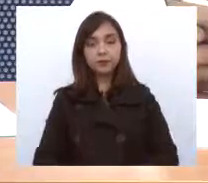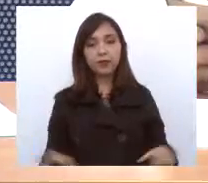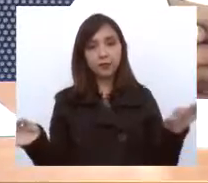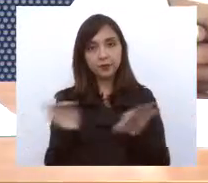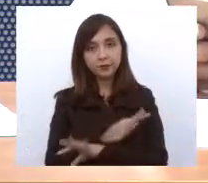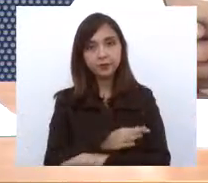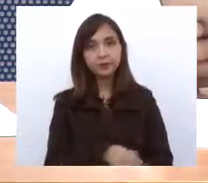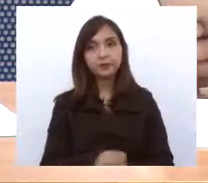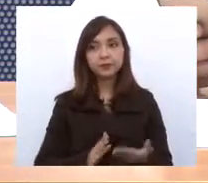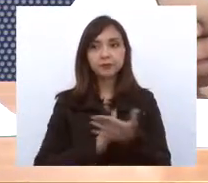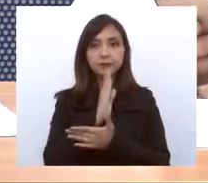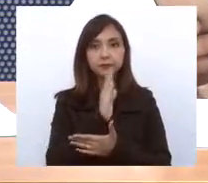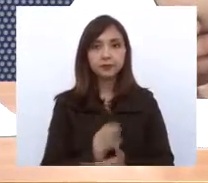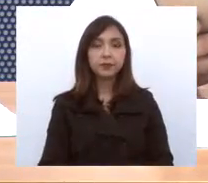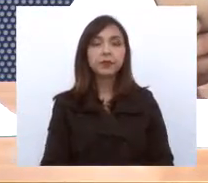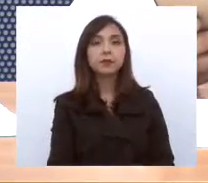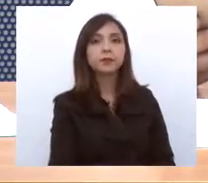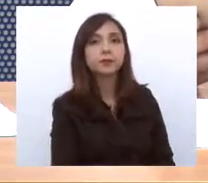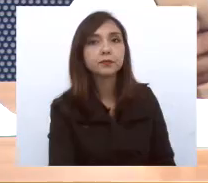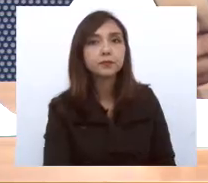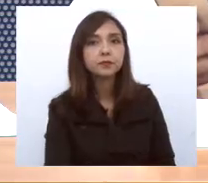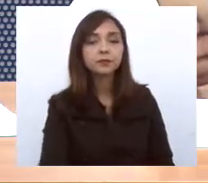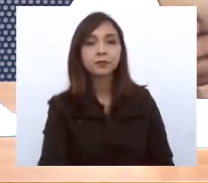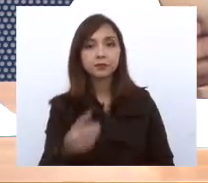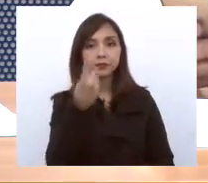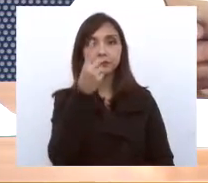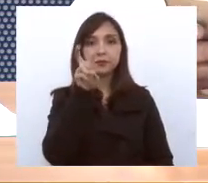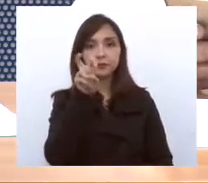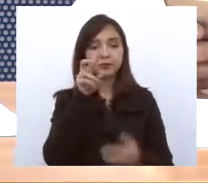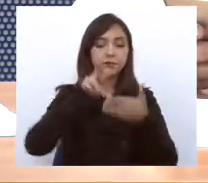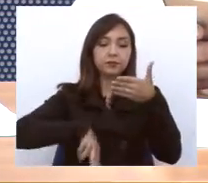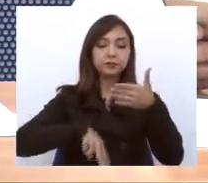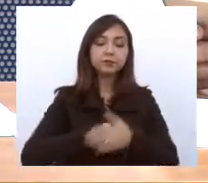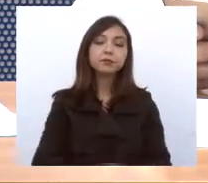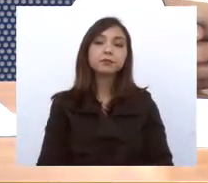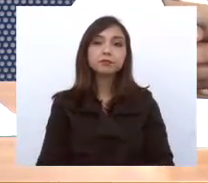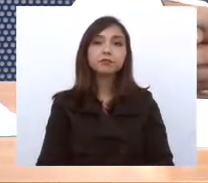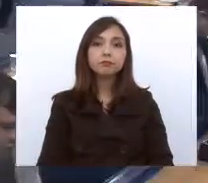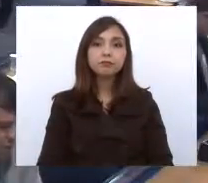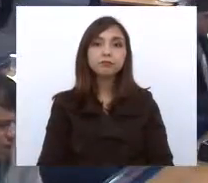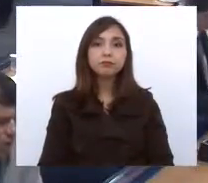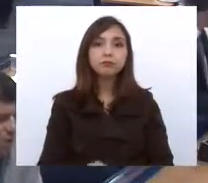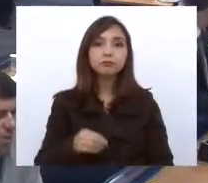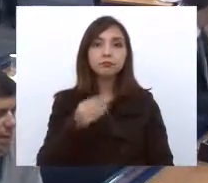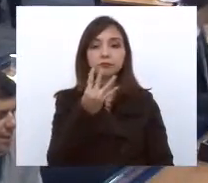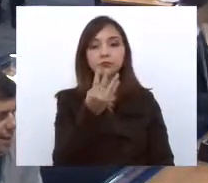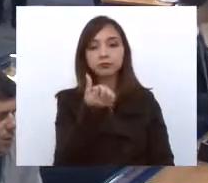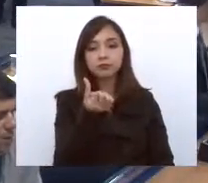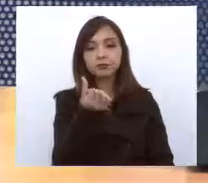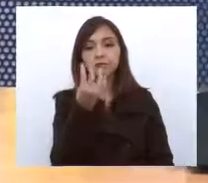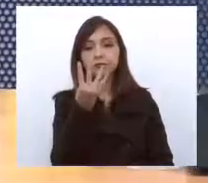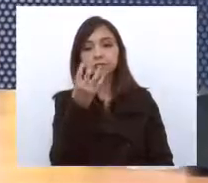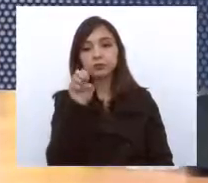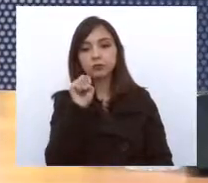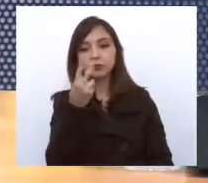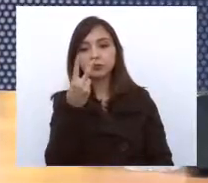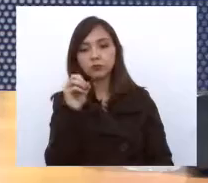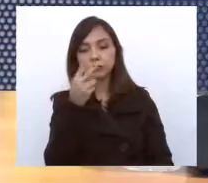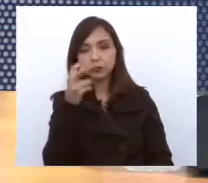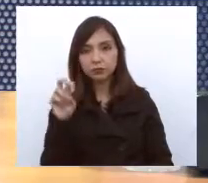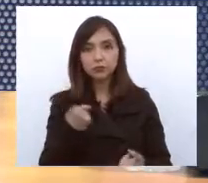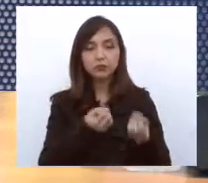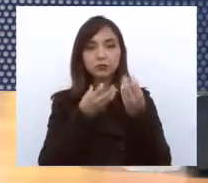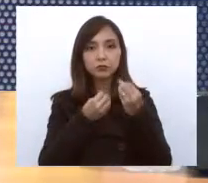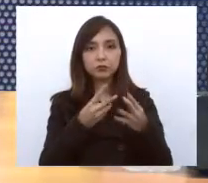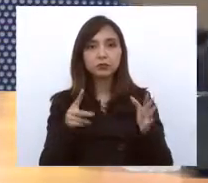Encerrada a votação, aprovado, encaminhe-se. Item 15, senhor secretário, para leitura. Leitura, discussão e votação do requerimento 4648/2015.